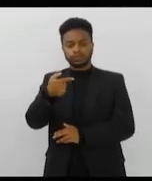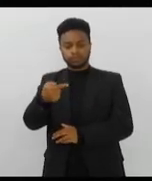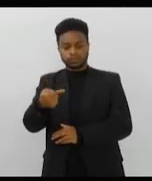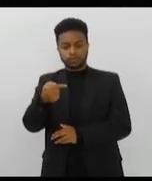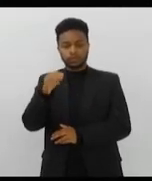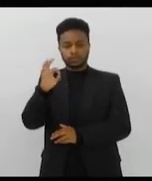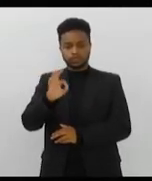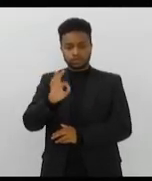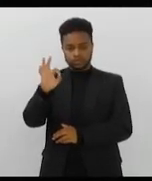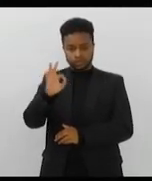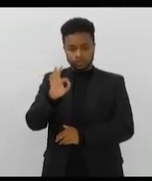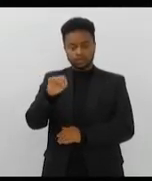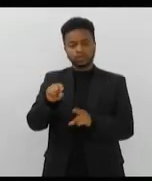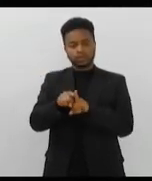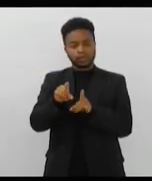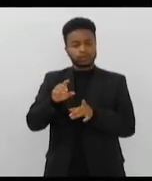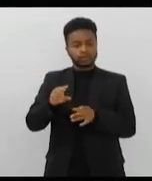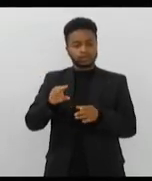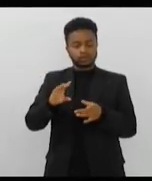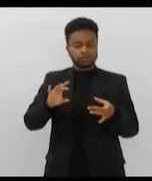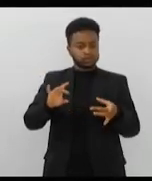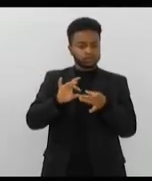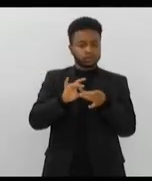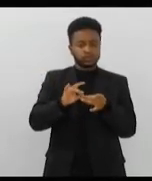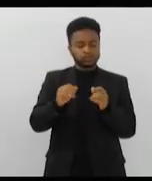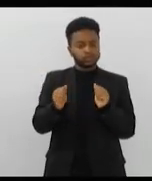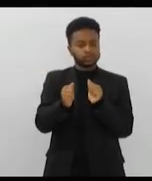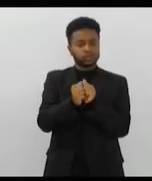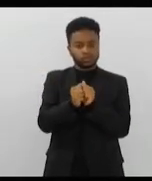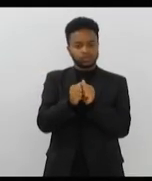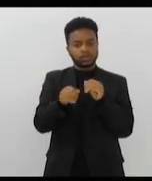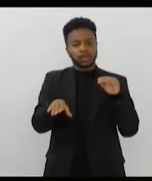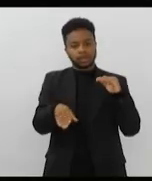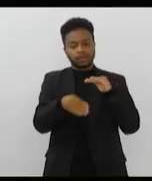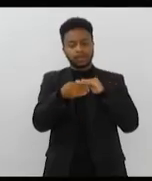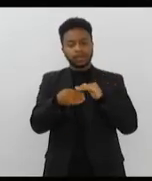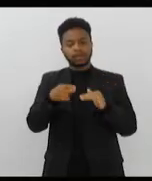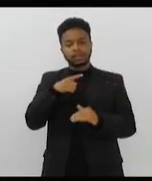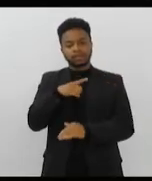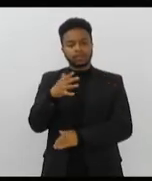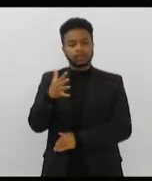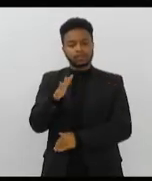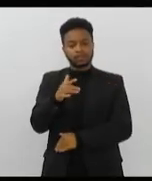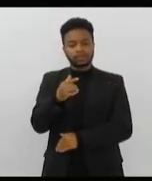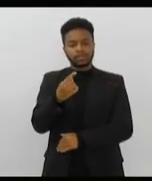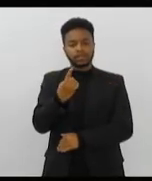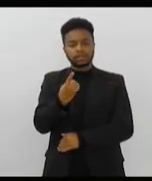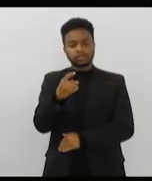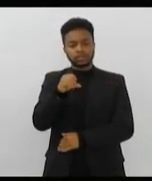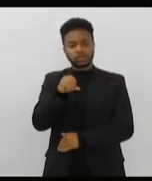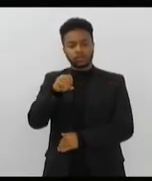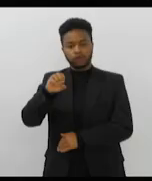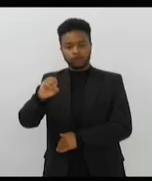líquida, conjunto das emendas atingiria na ordem de 190 milhões de